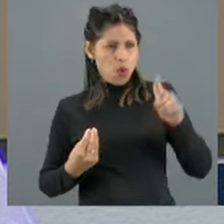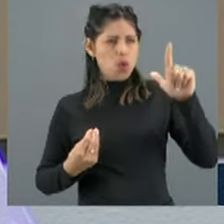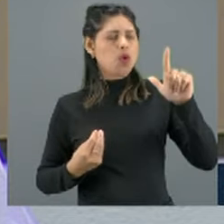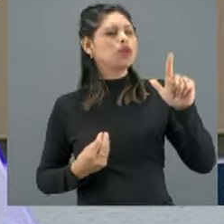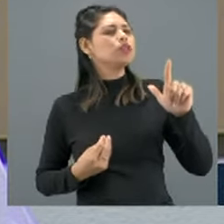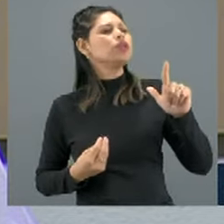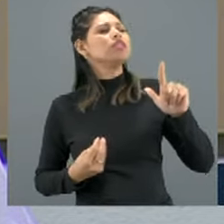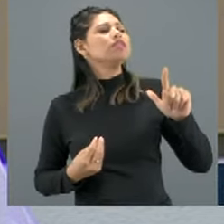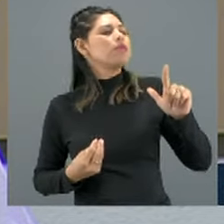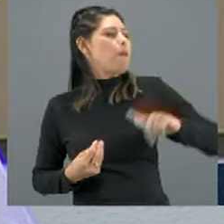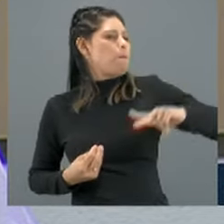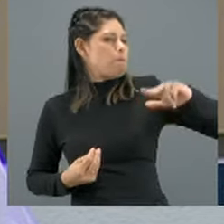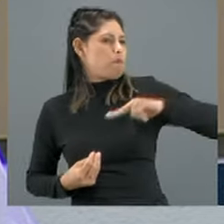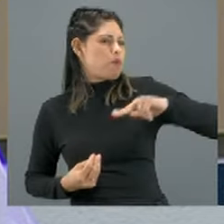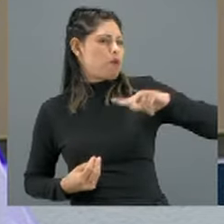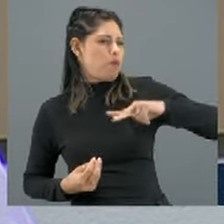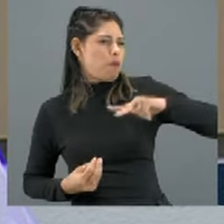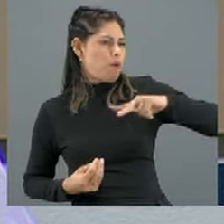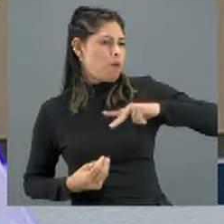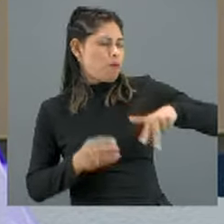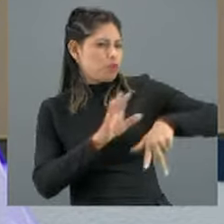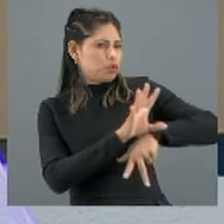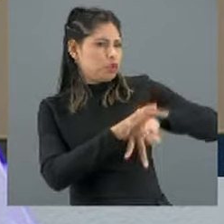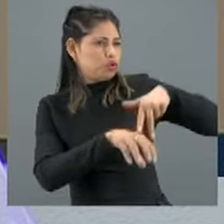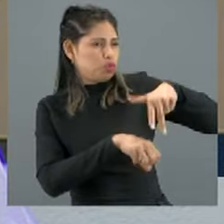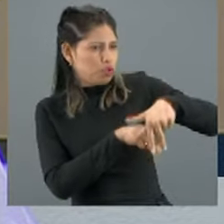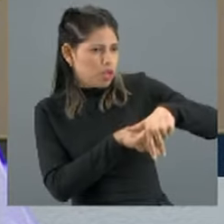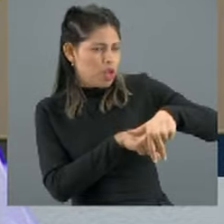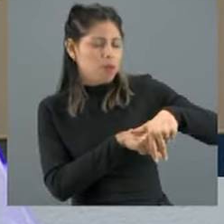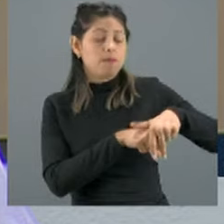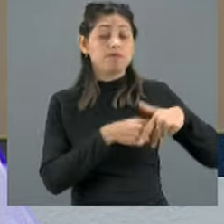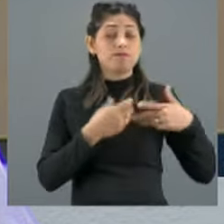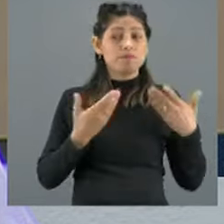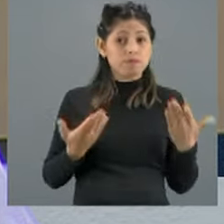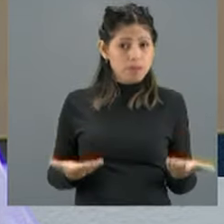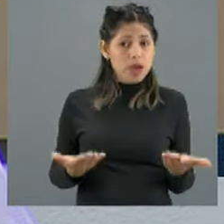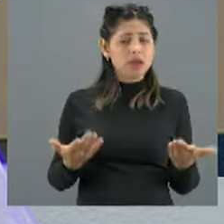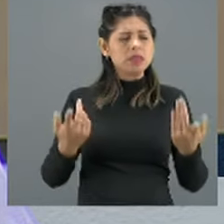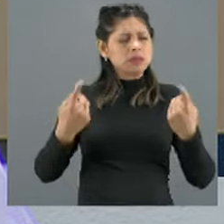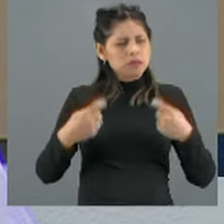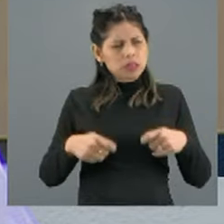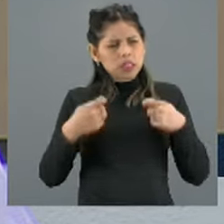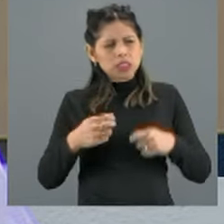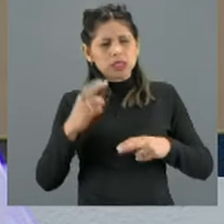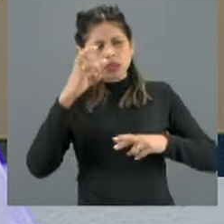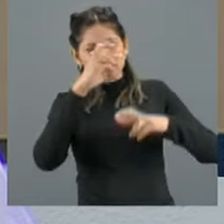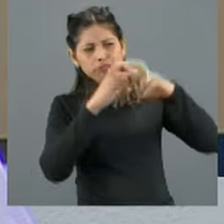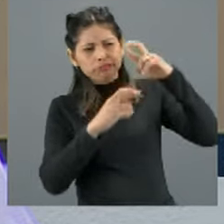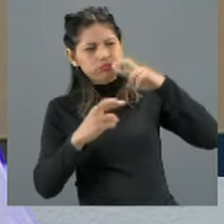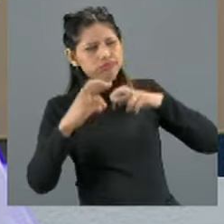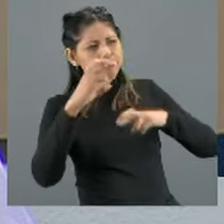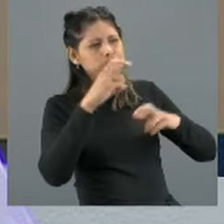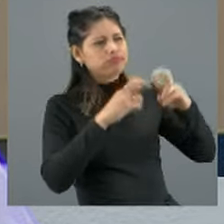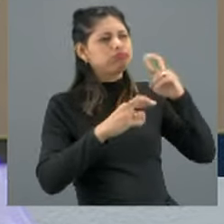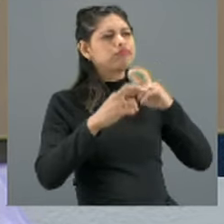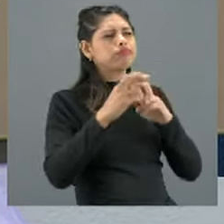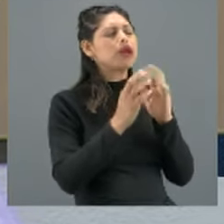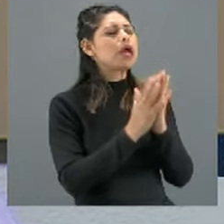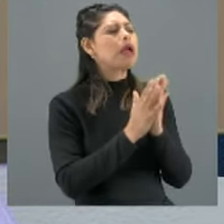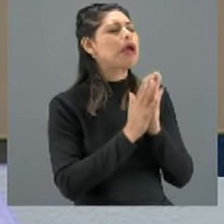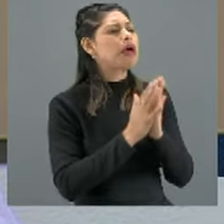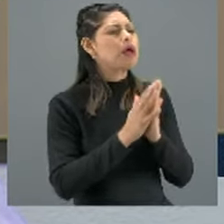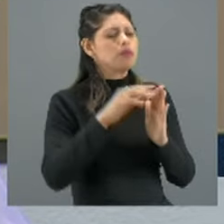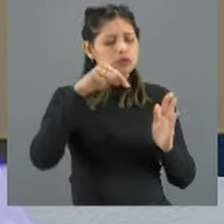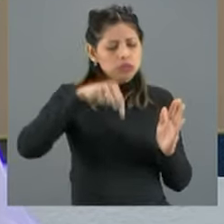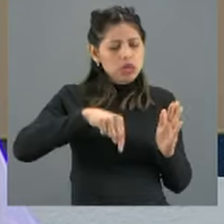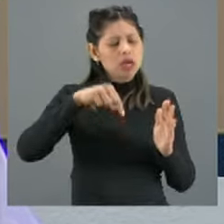benefícios particulares. É preciso investigar nesta CPI todas